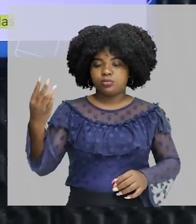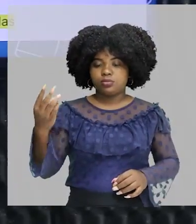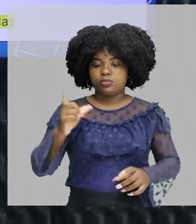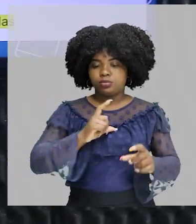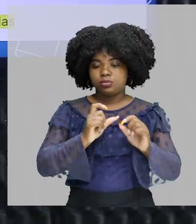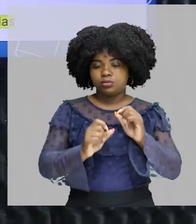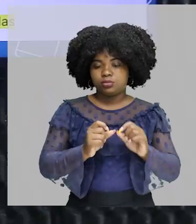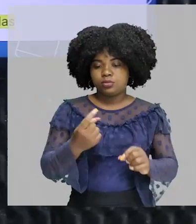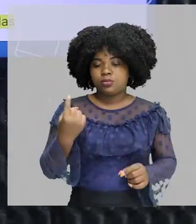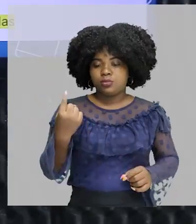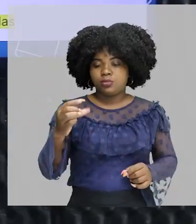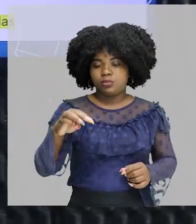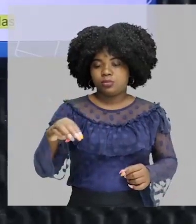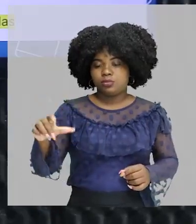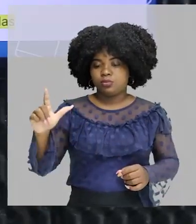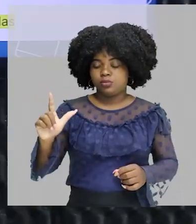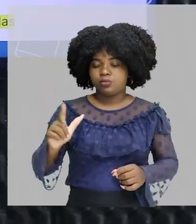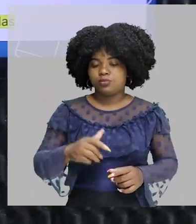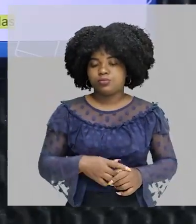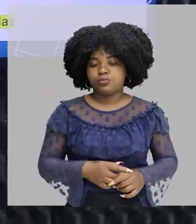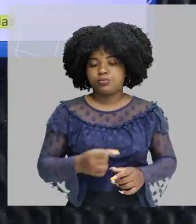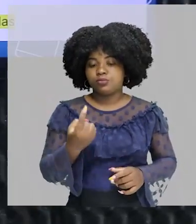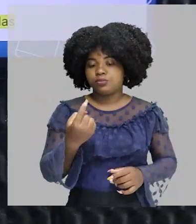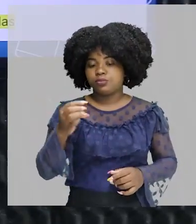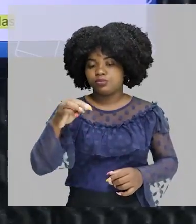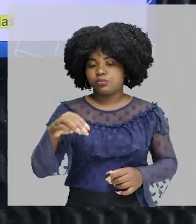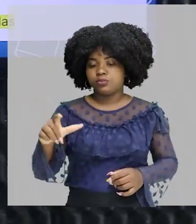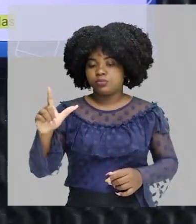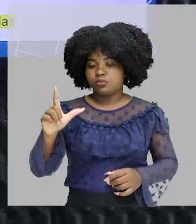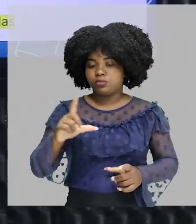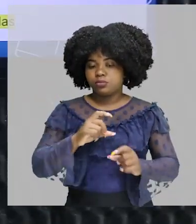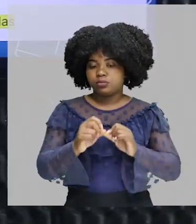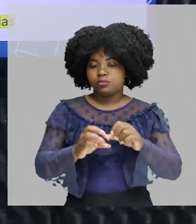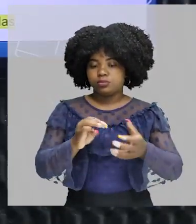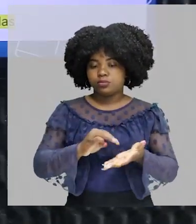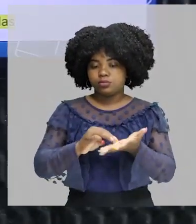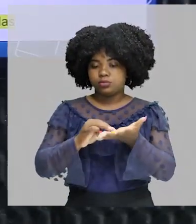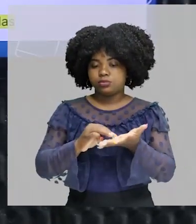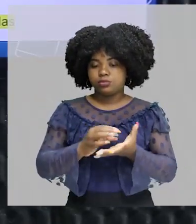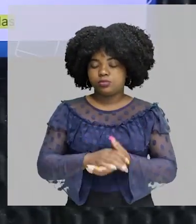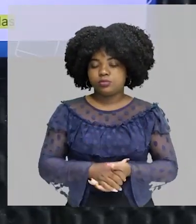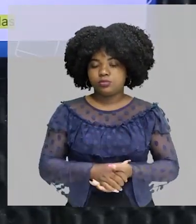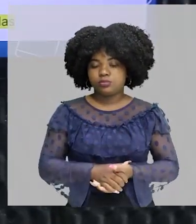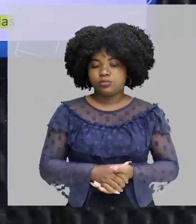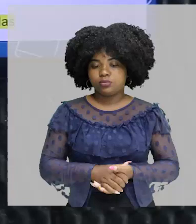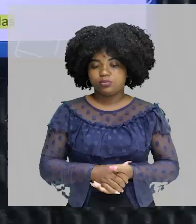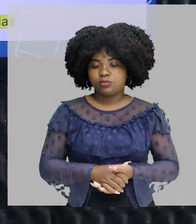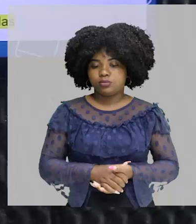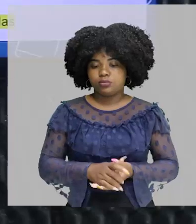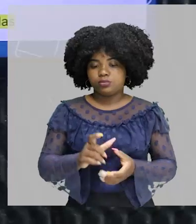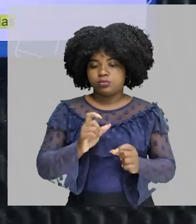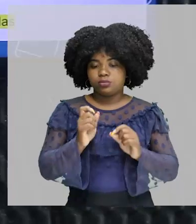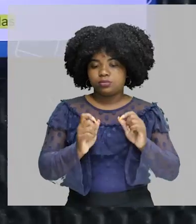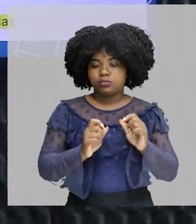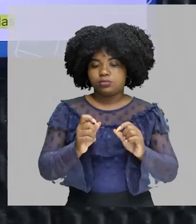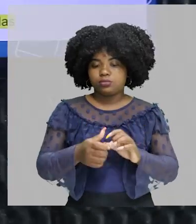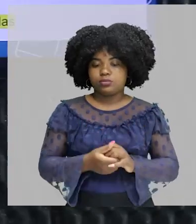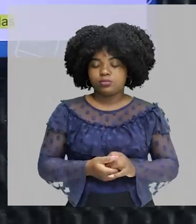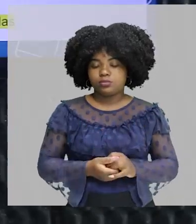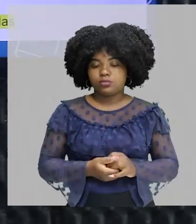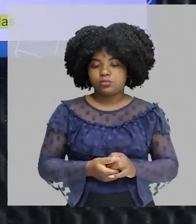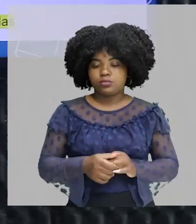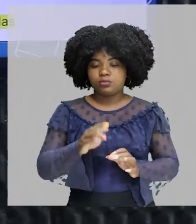mol. Então, 1 mol ele vai ter uma massa. E nós acabamos de determinar que essa massa para